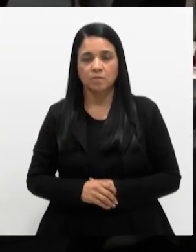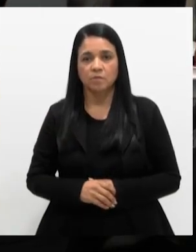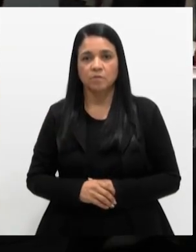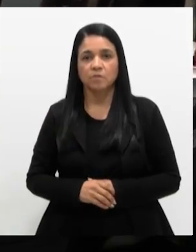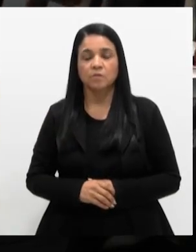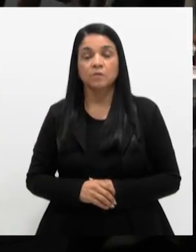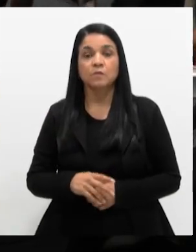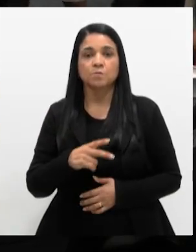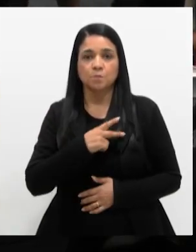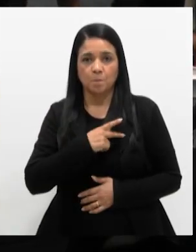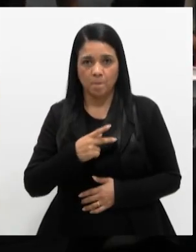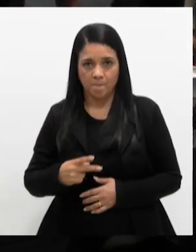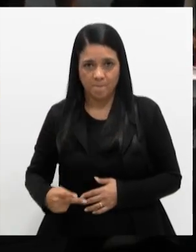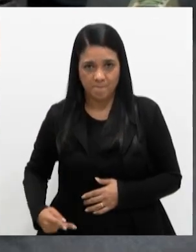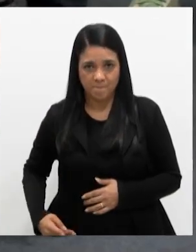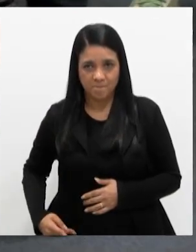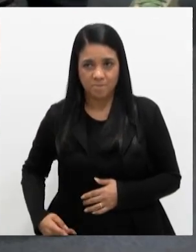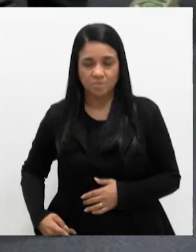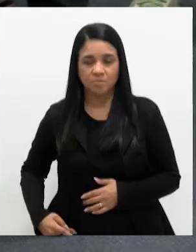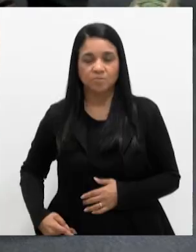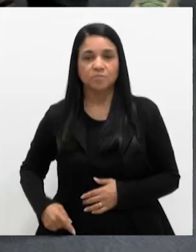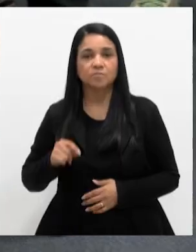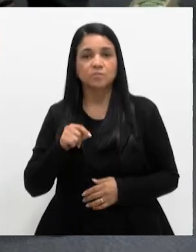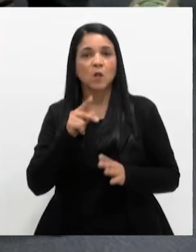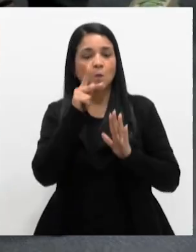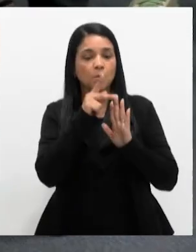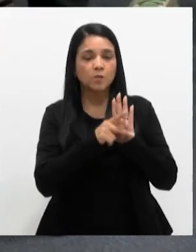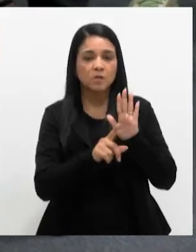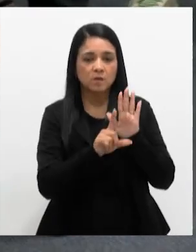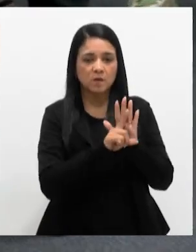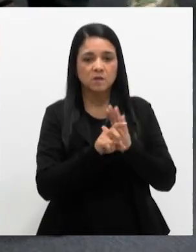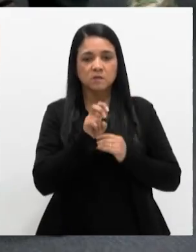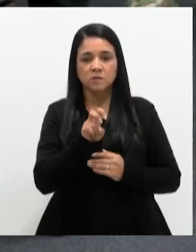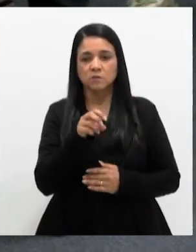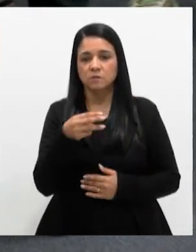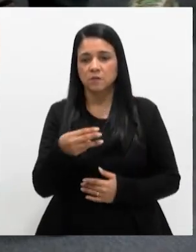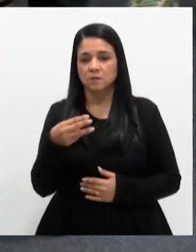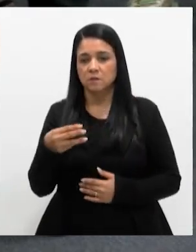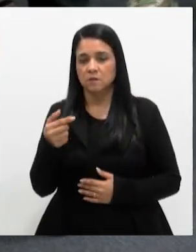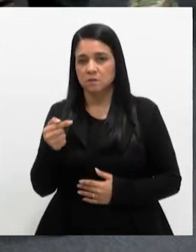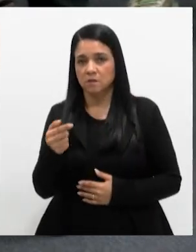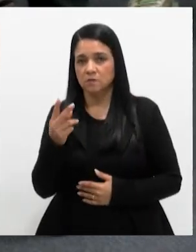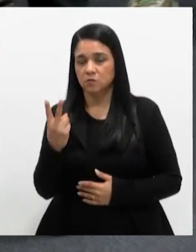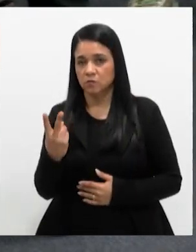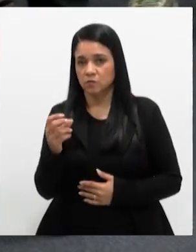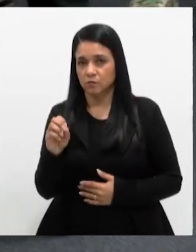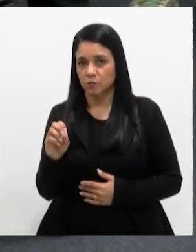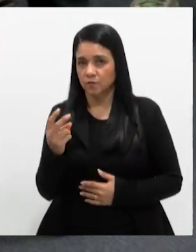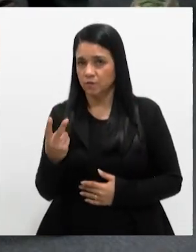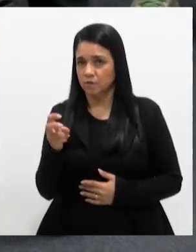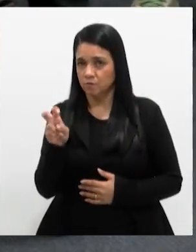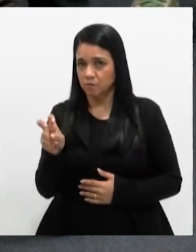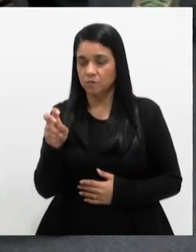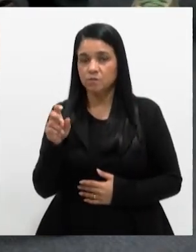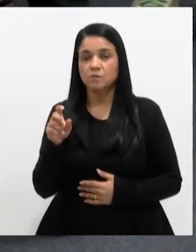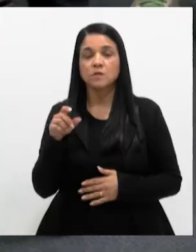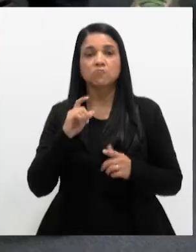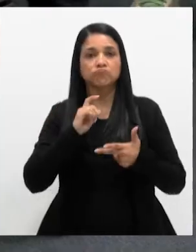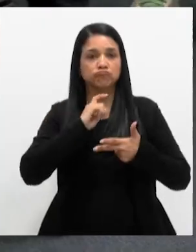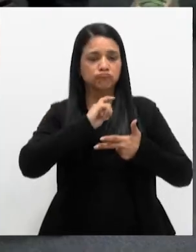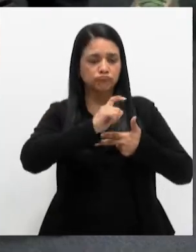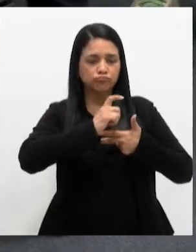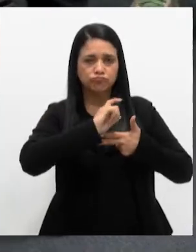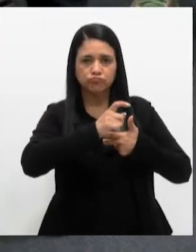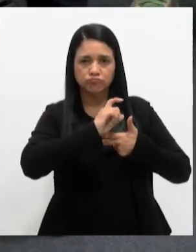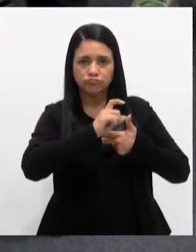Senhor presidente, trata-se do projeto de lei 5337/2025, de autoria do Poder